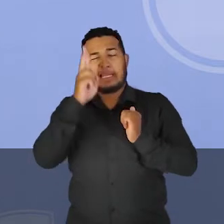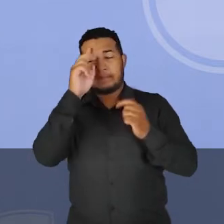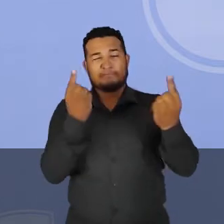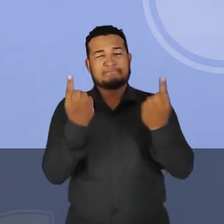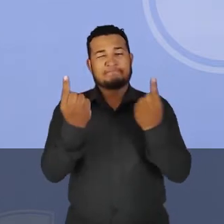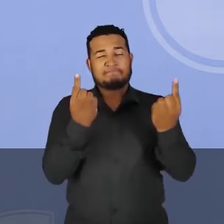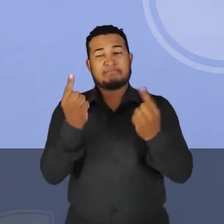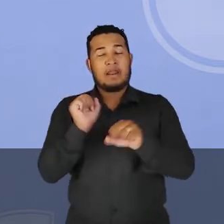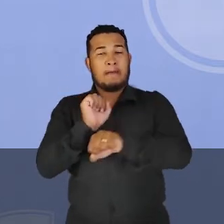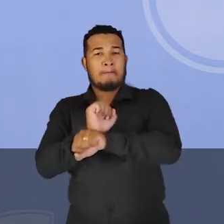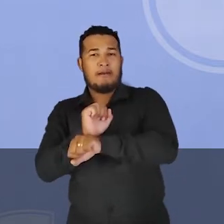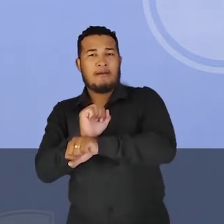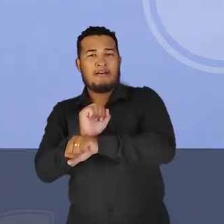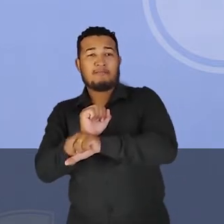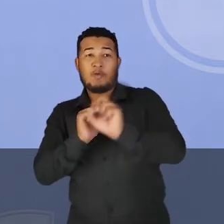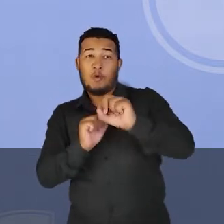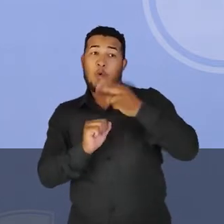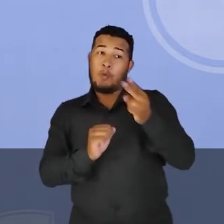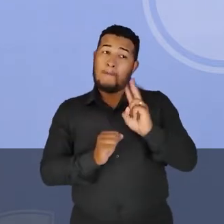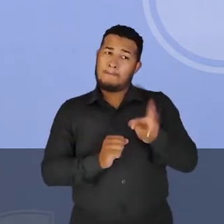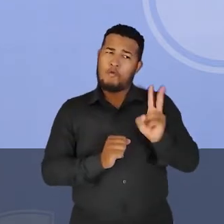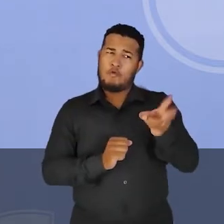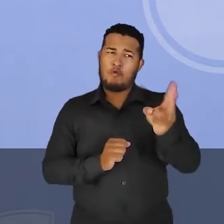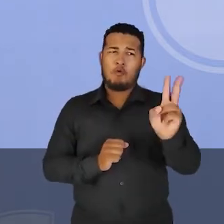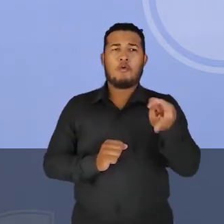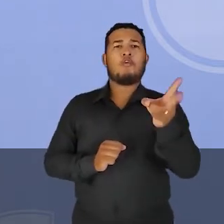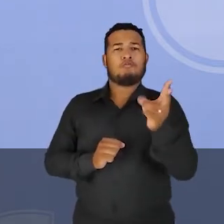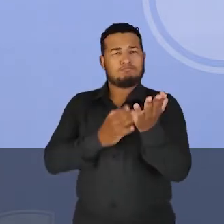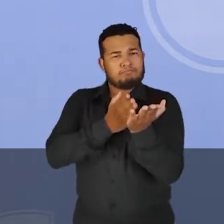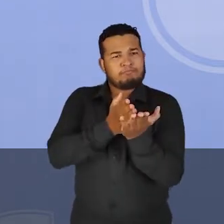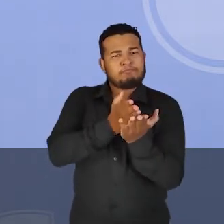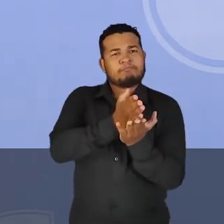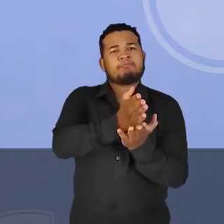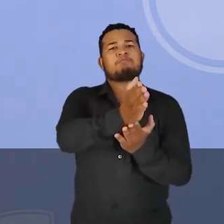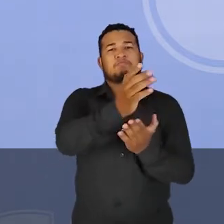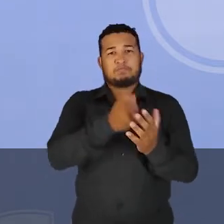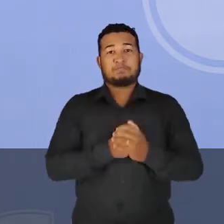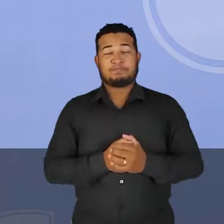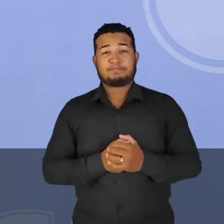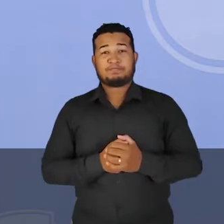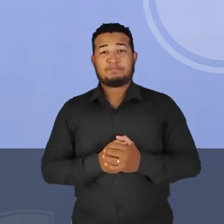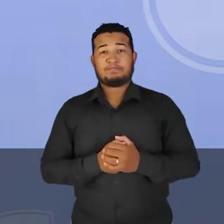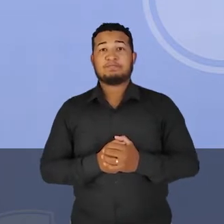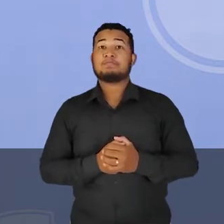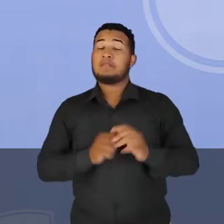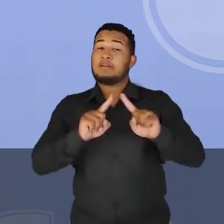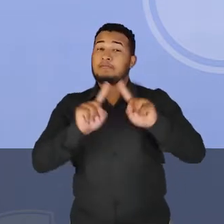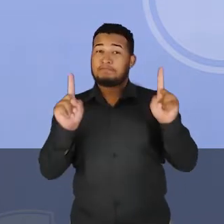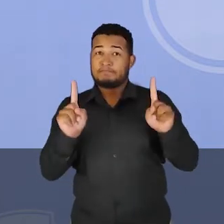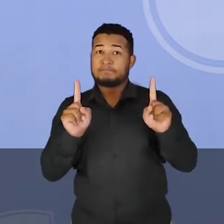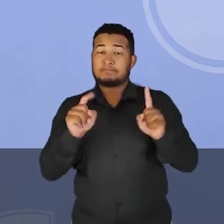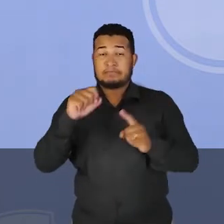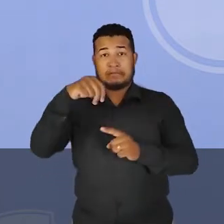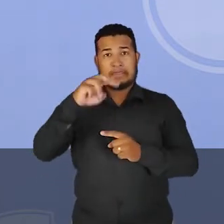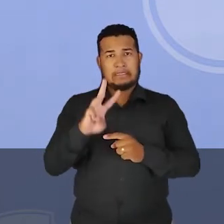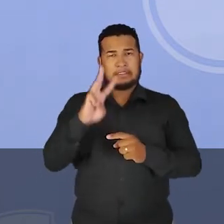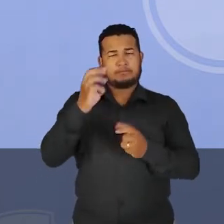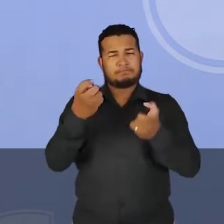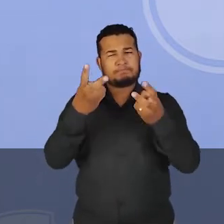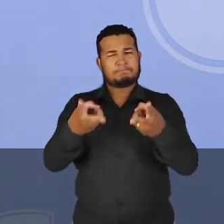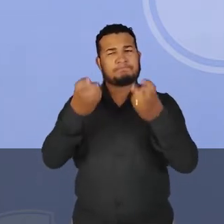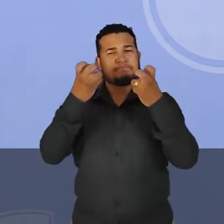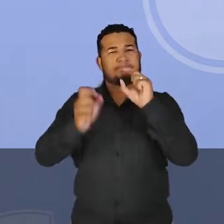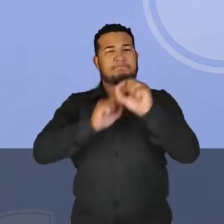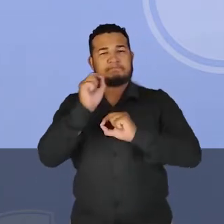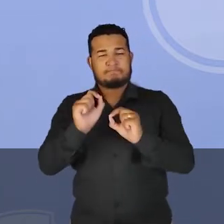estados dinâmicos, de repouso ou de movimento retilíneo uniforme. No entanto, Newton percebeu